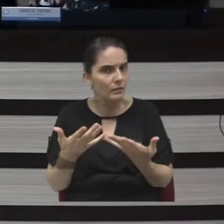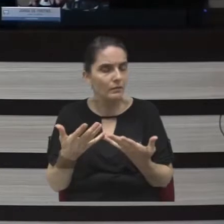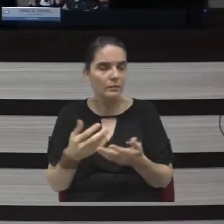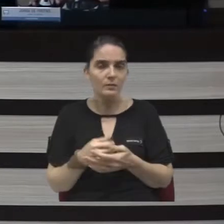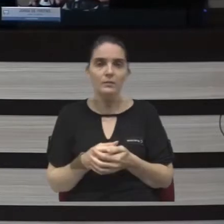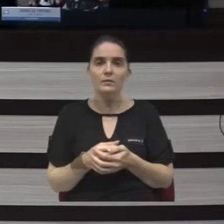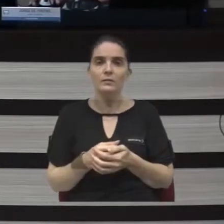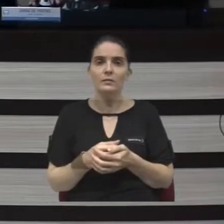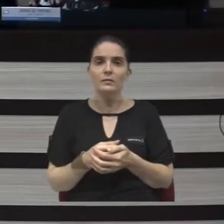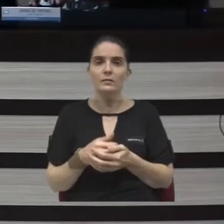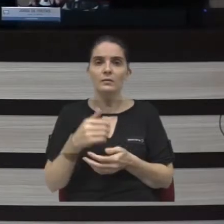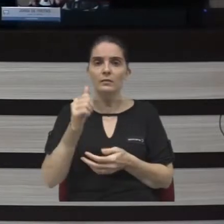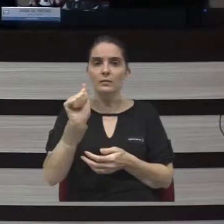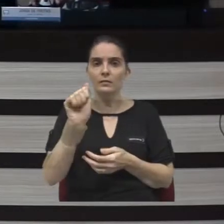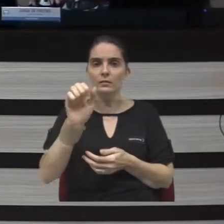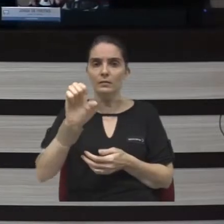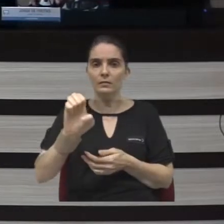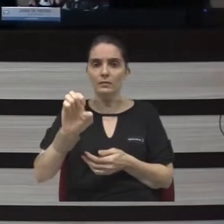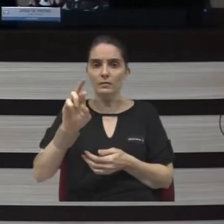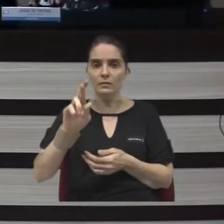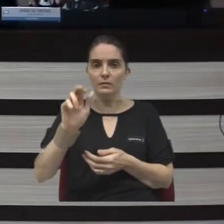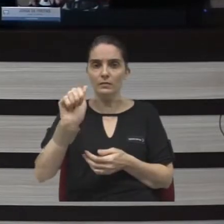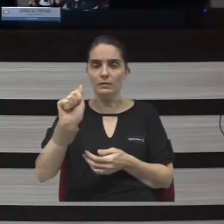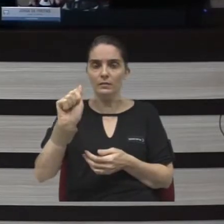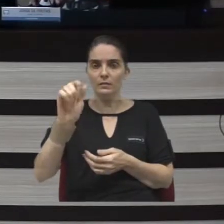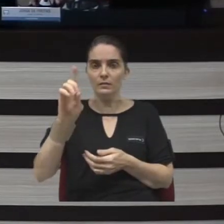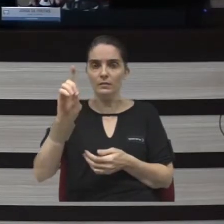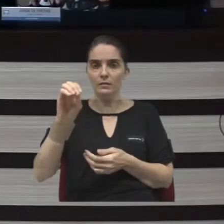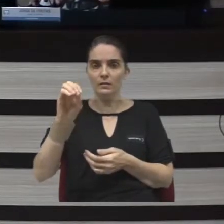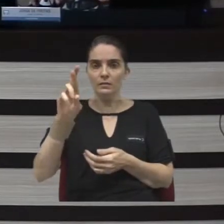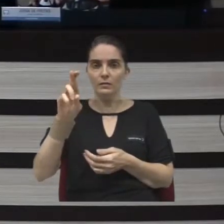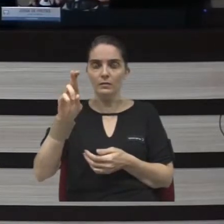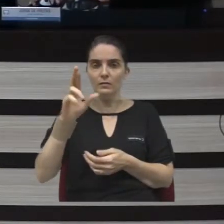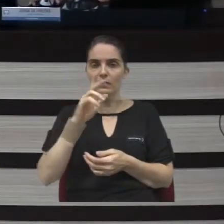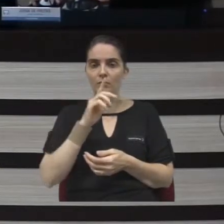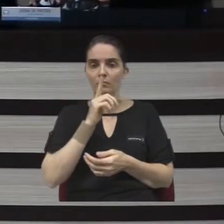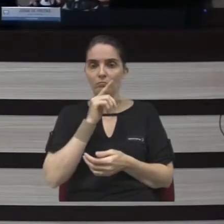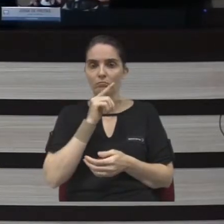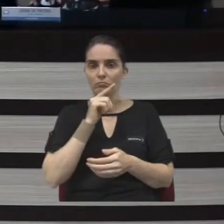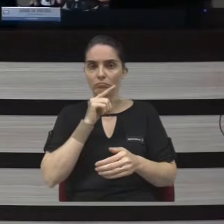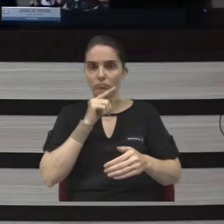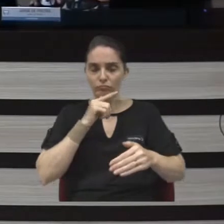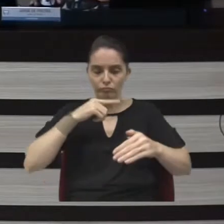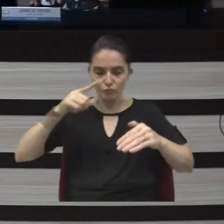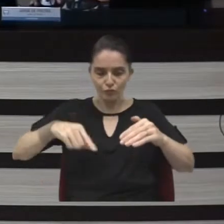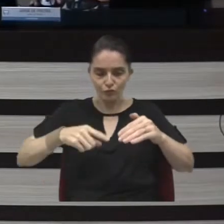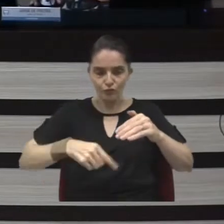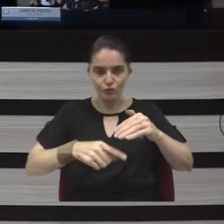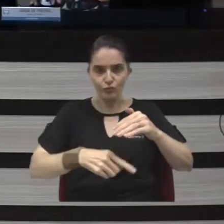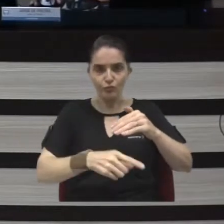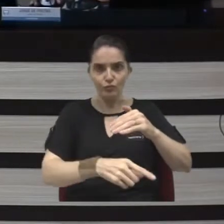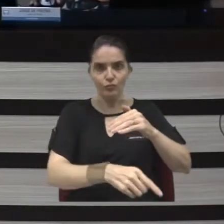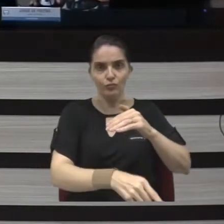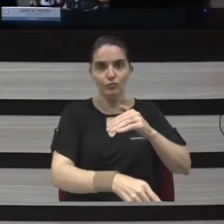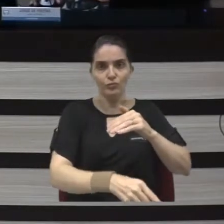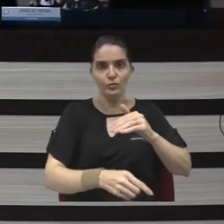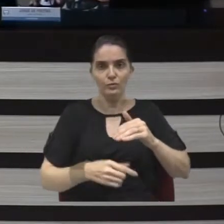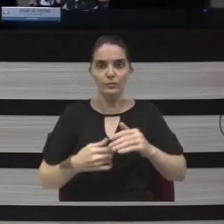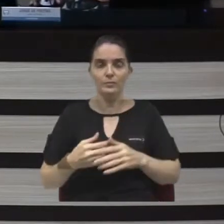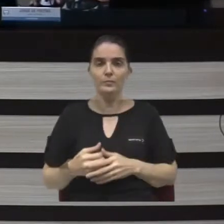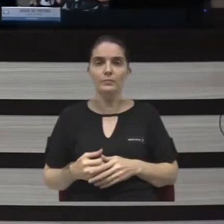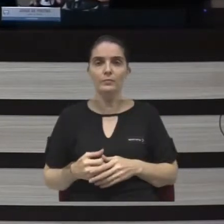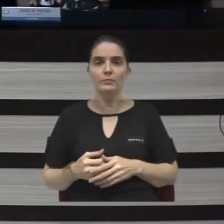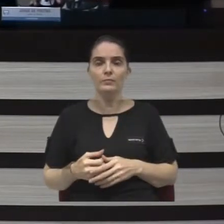aerador para oxigenar a água do fosso da bateria de recintos de grandes felinos